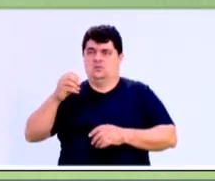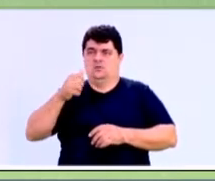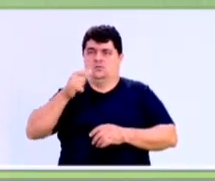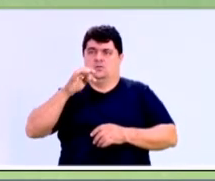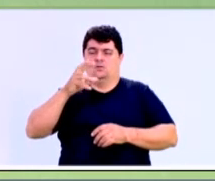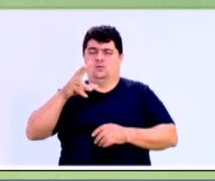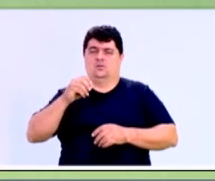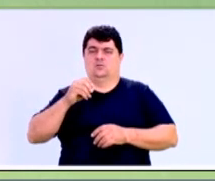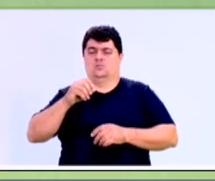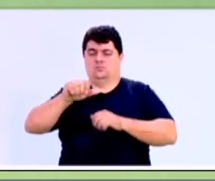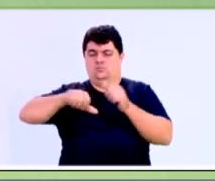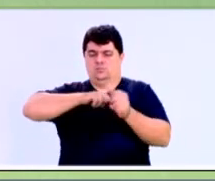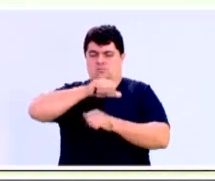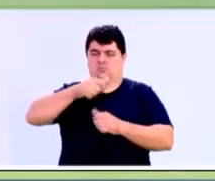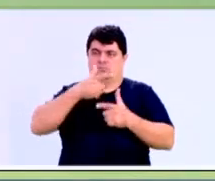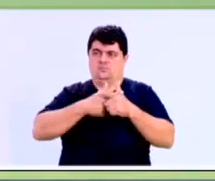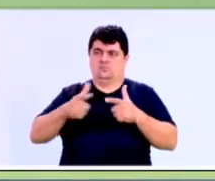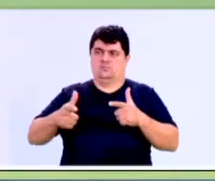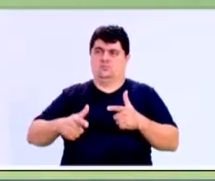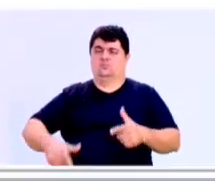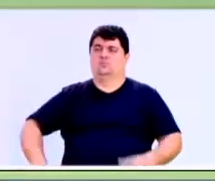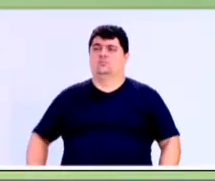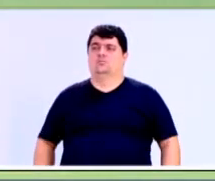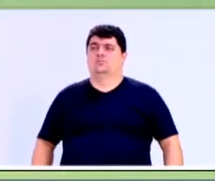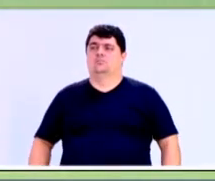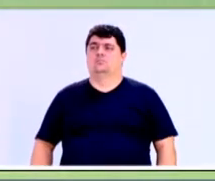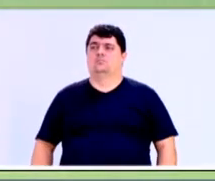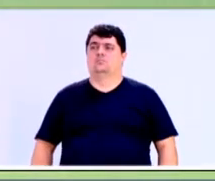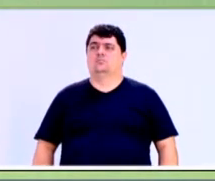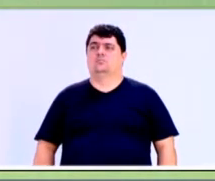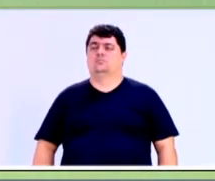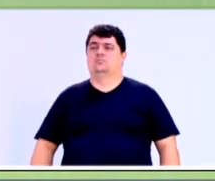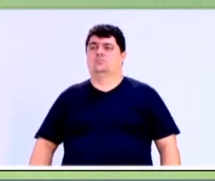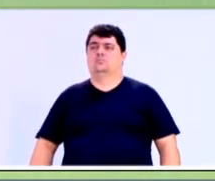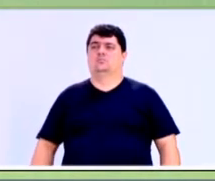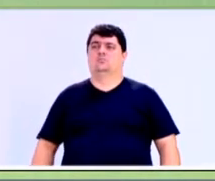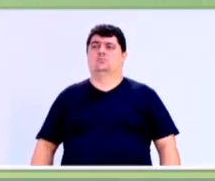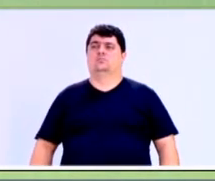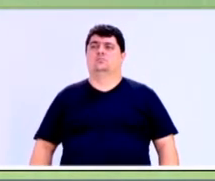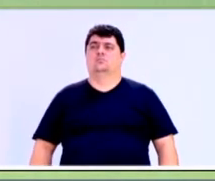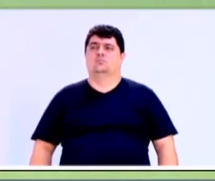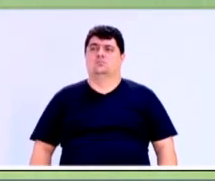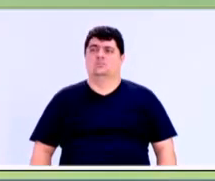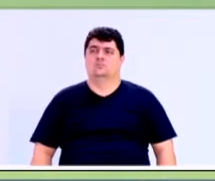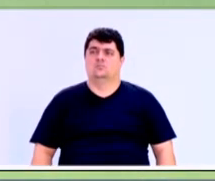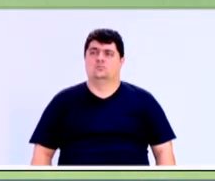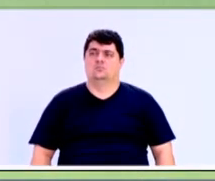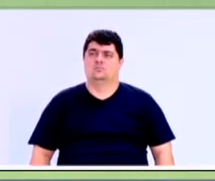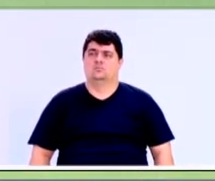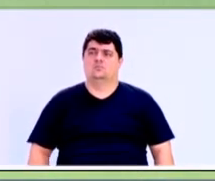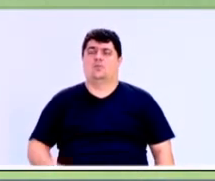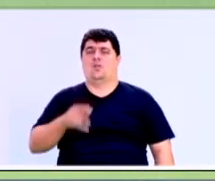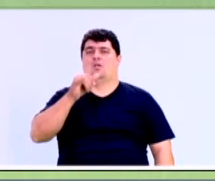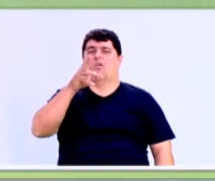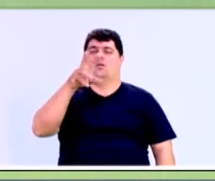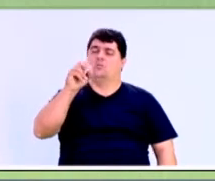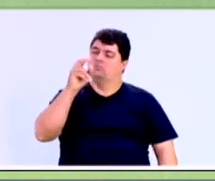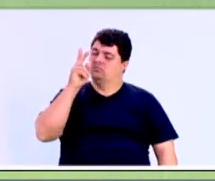operacional, correto? Dividido, então eu tenho meu passivo aqui, faço a mesma divisão, ó. Tenho meu passivo circulante financeiro,